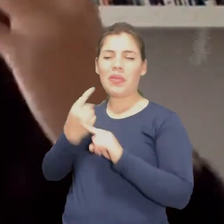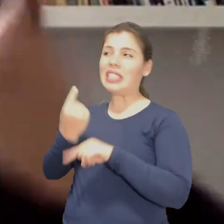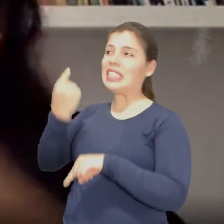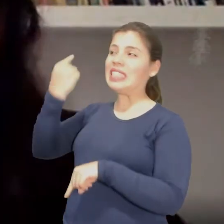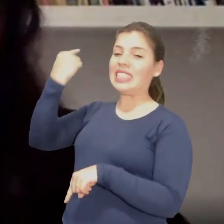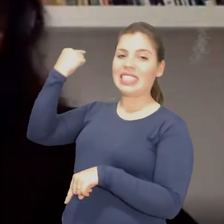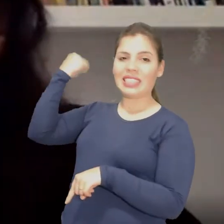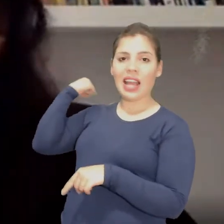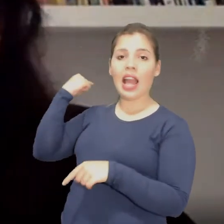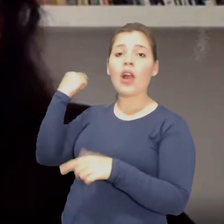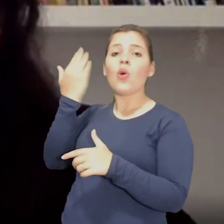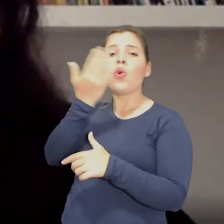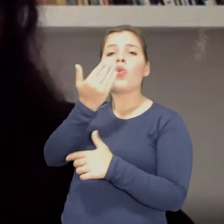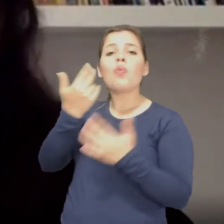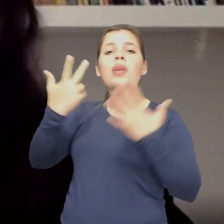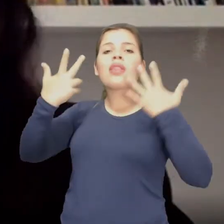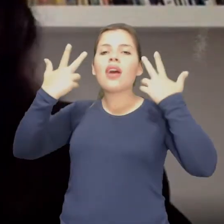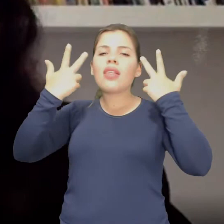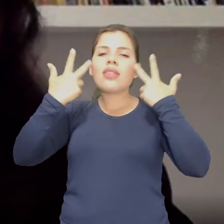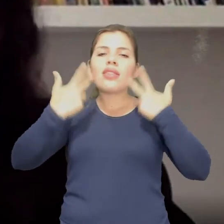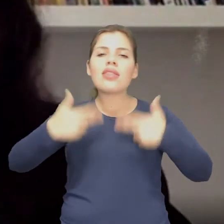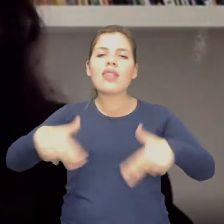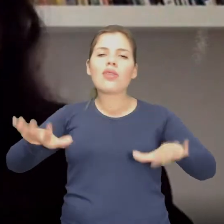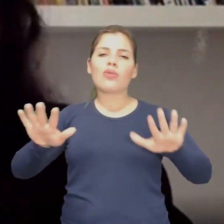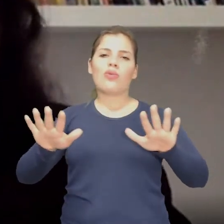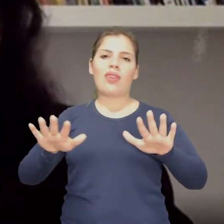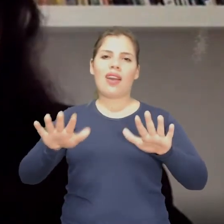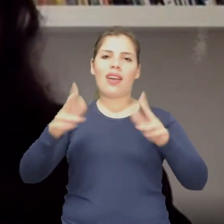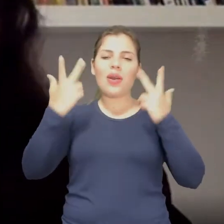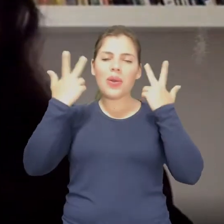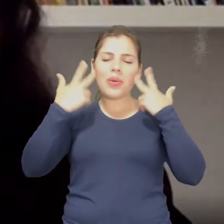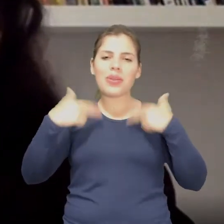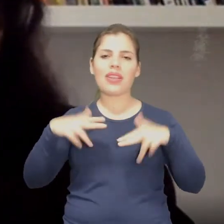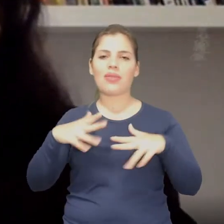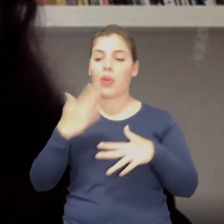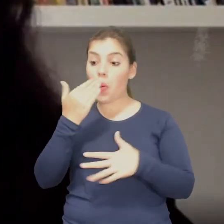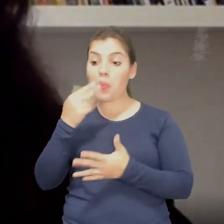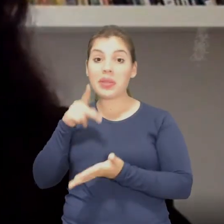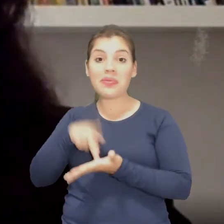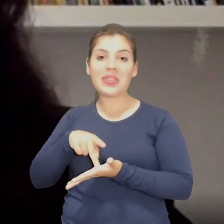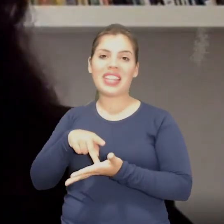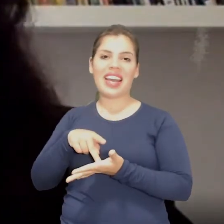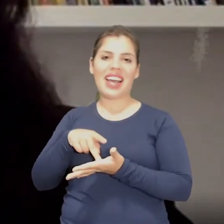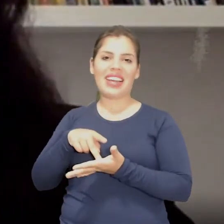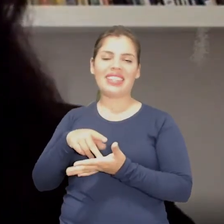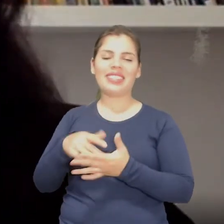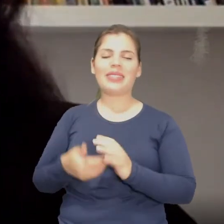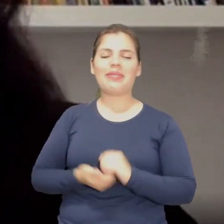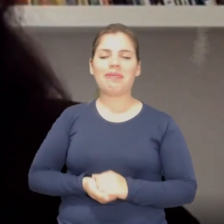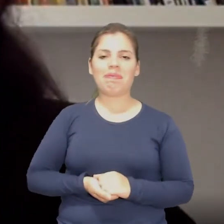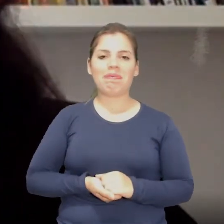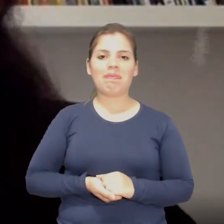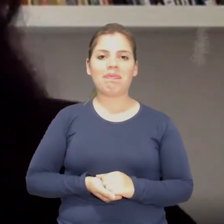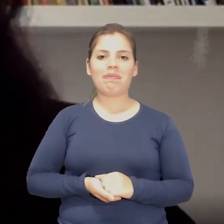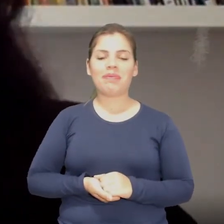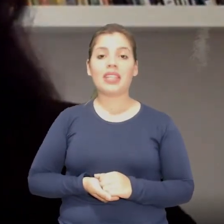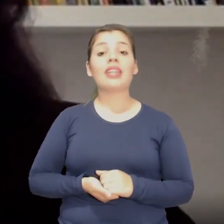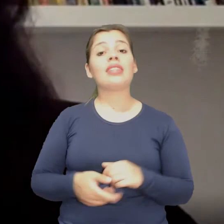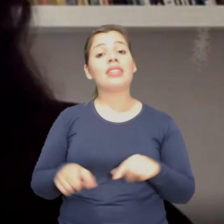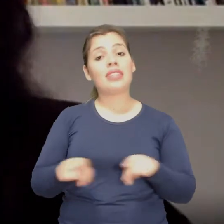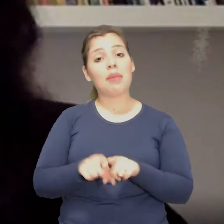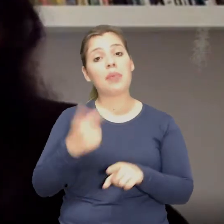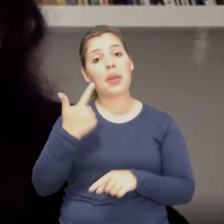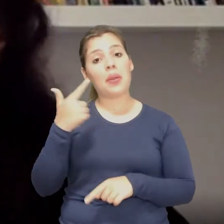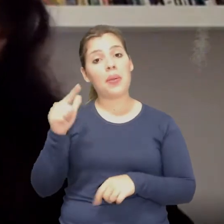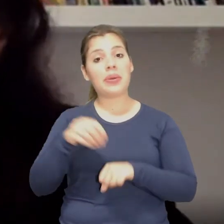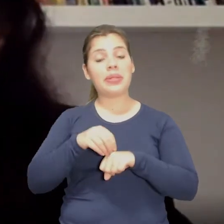avós e bisavós comiam. Então, tentar comer o mais natural possível, comida de verdade mesmo. E a outra questão é,